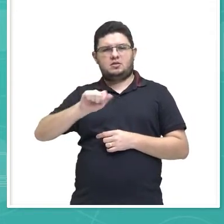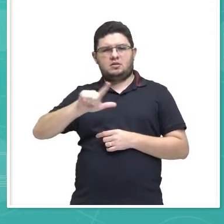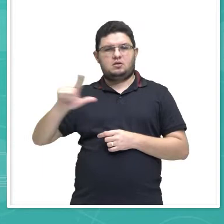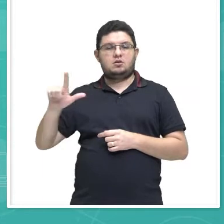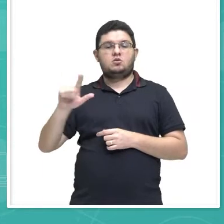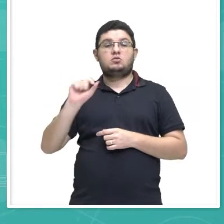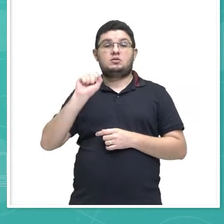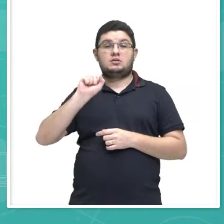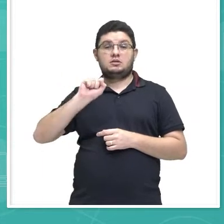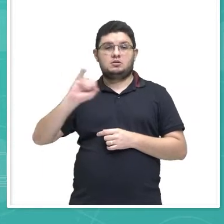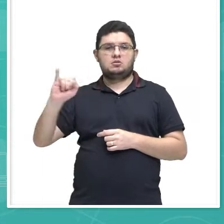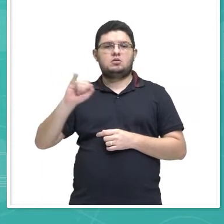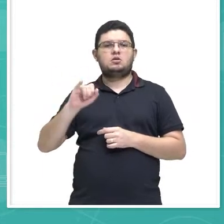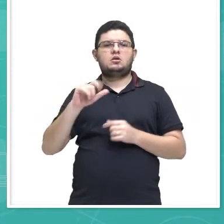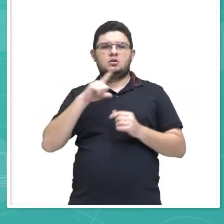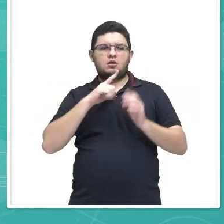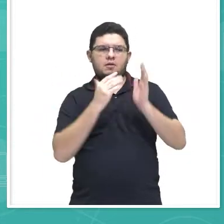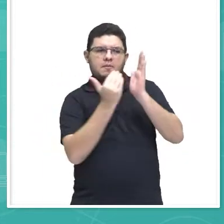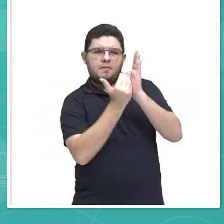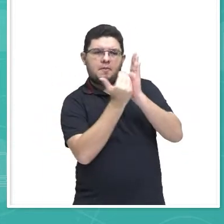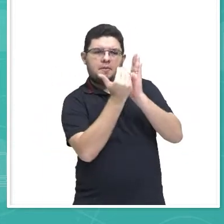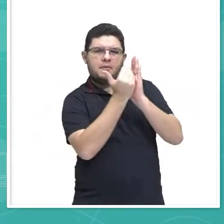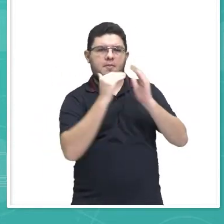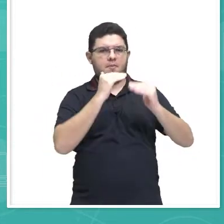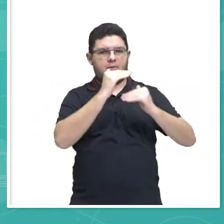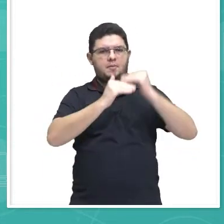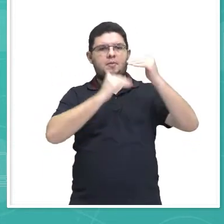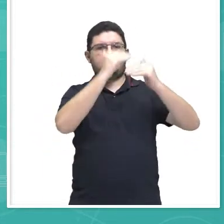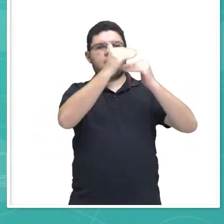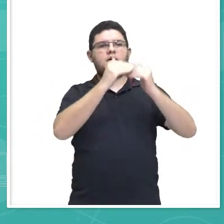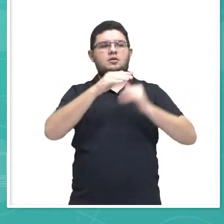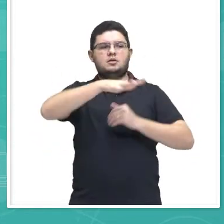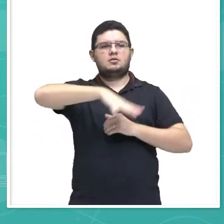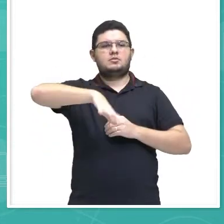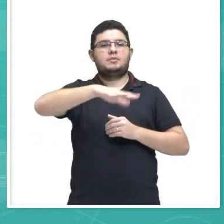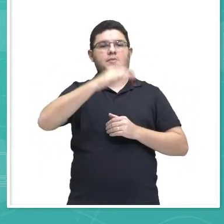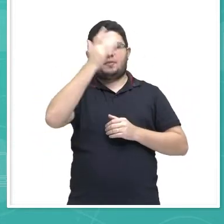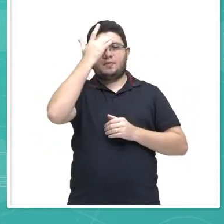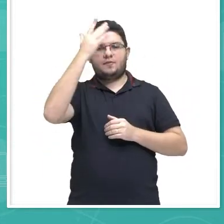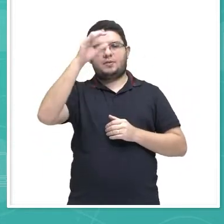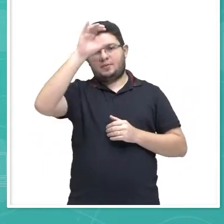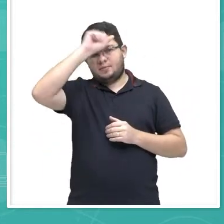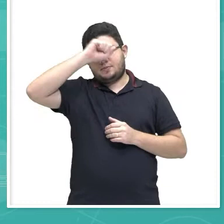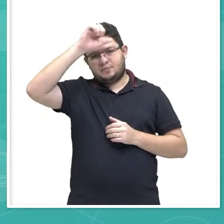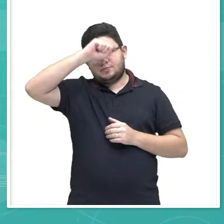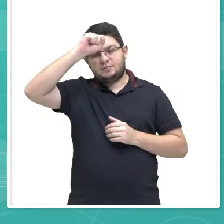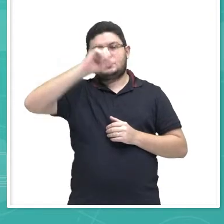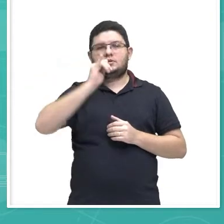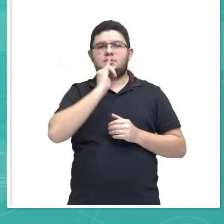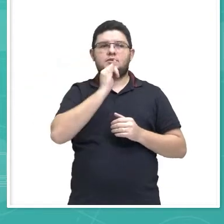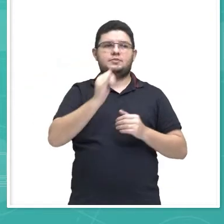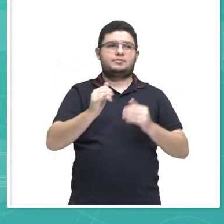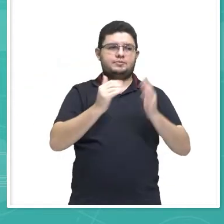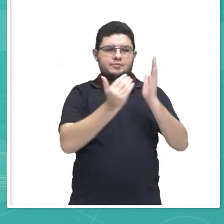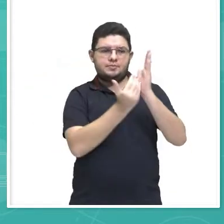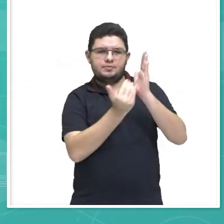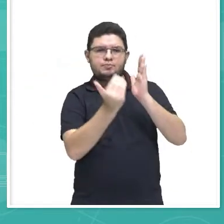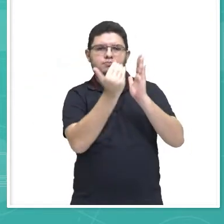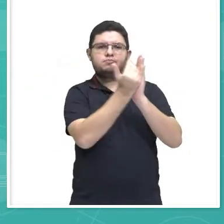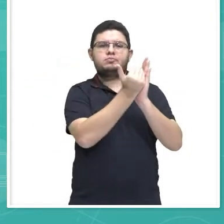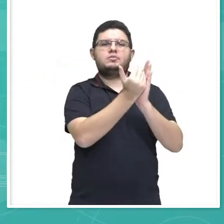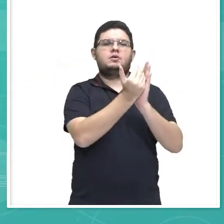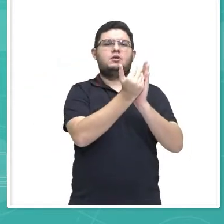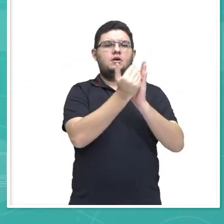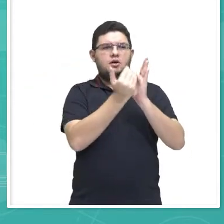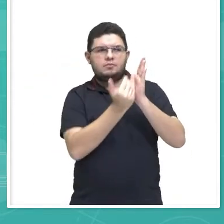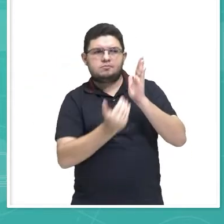escalas de aprendizado, quando você descobre que você superou um desafio, vai para o mais difícil e assim por diante. Então por isso ele